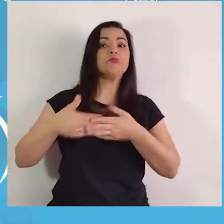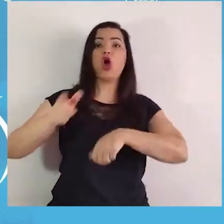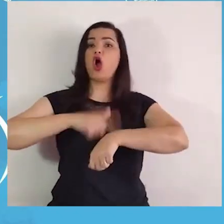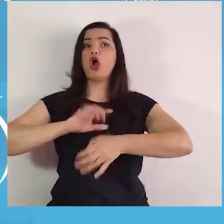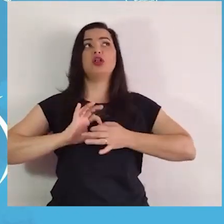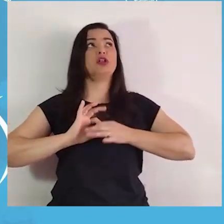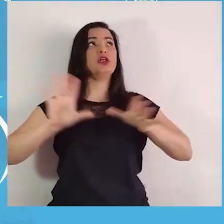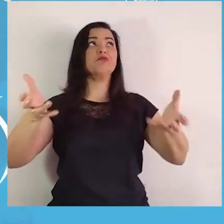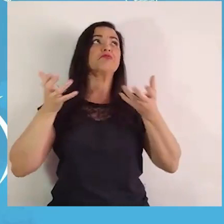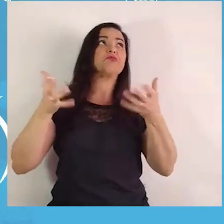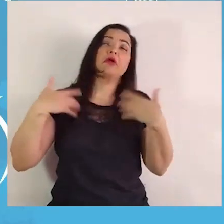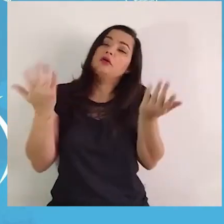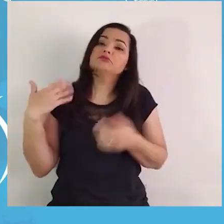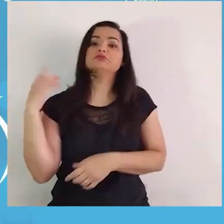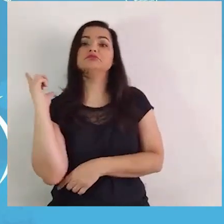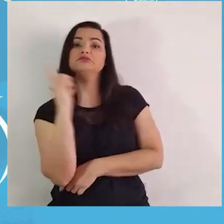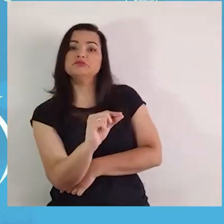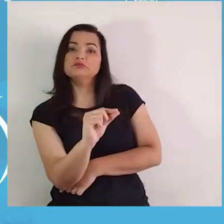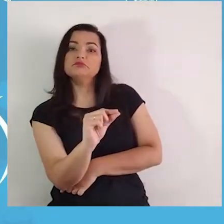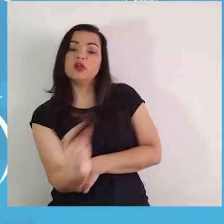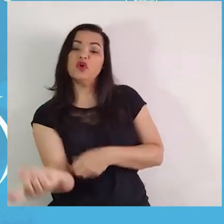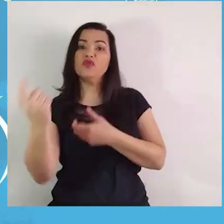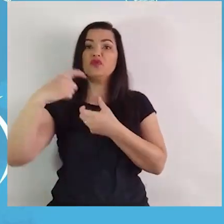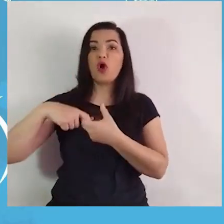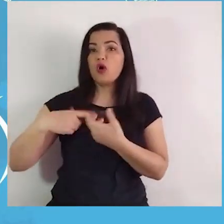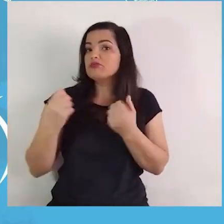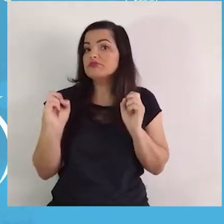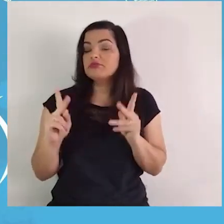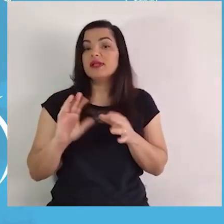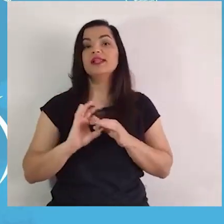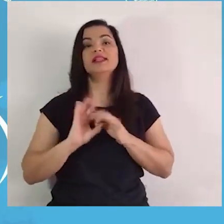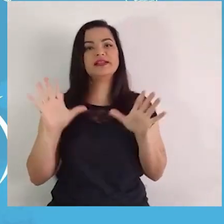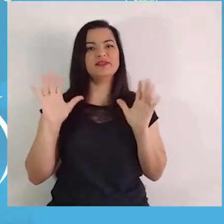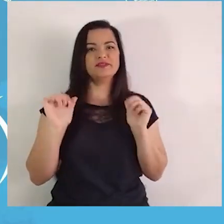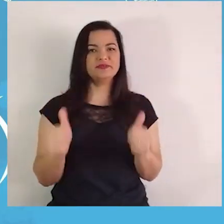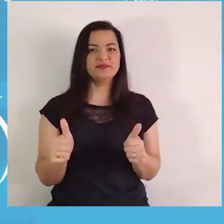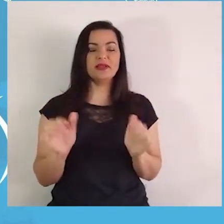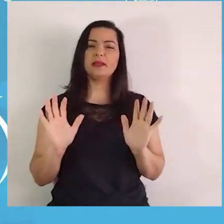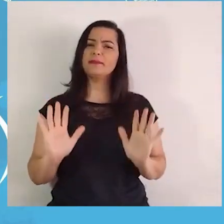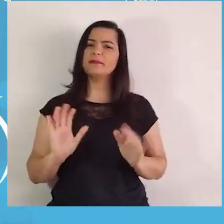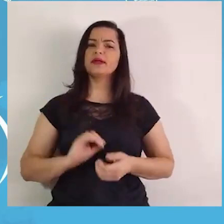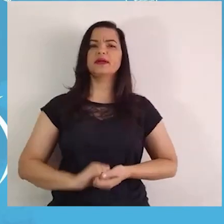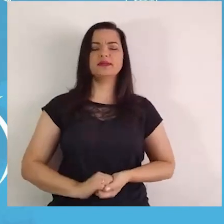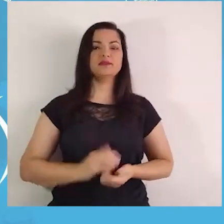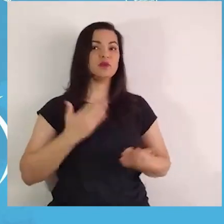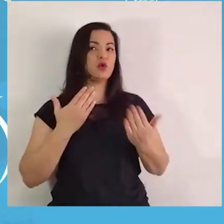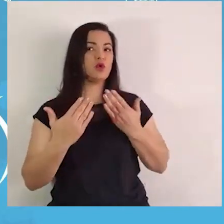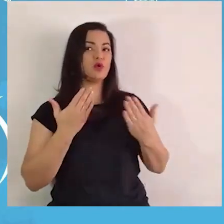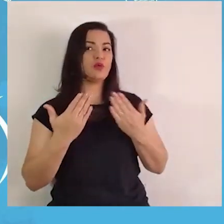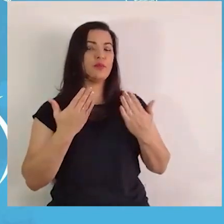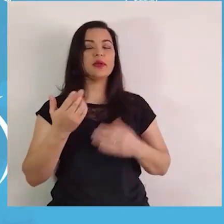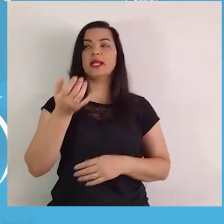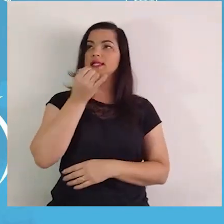hora que nós quisermos. Então, o ir e vir, ele é livre. Agora, olha a comparação que a